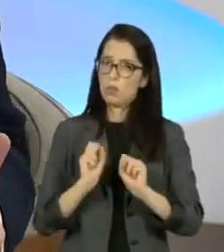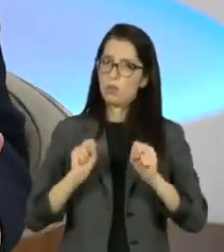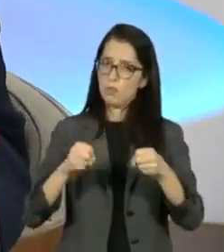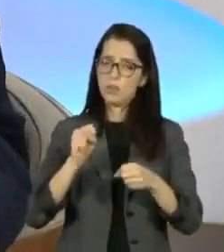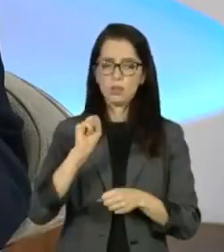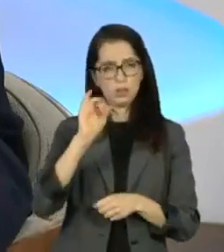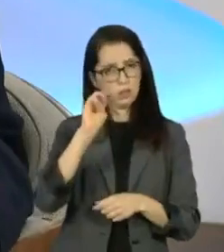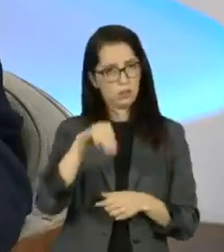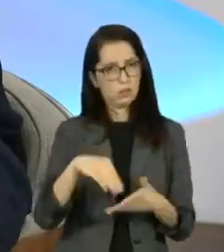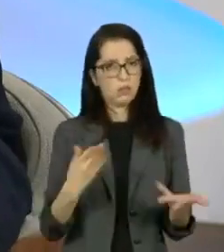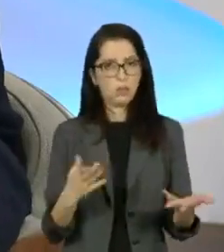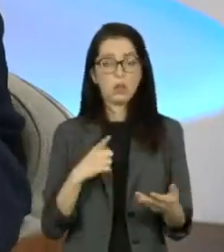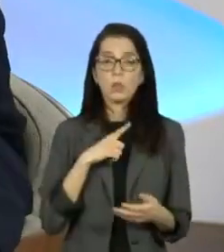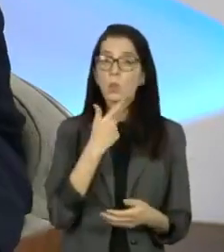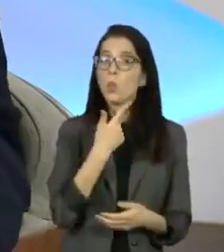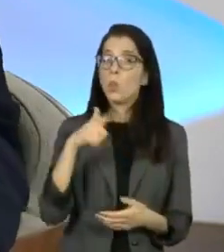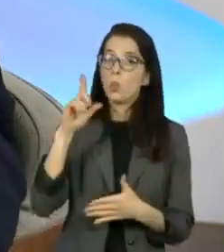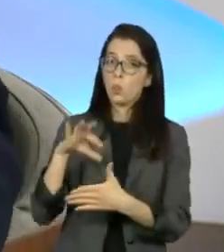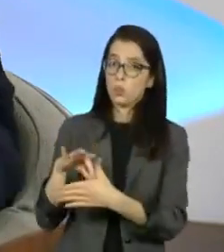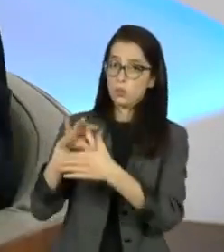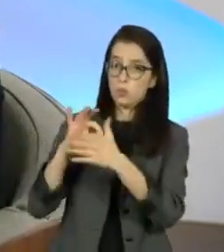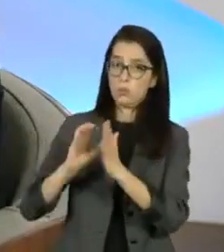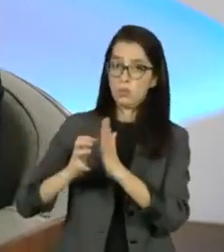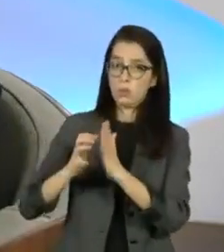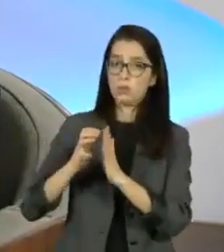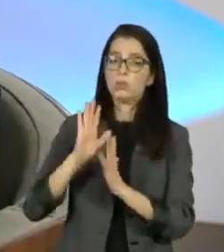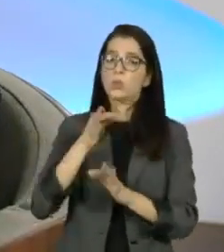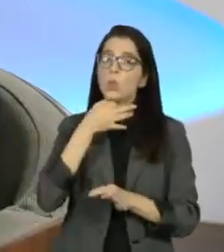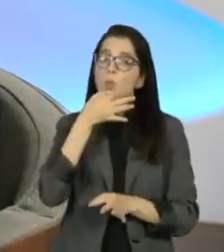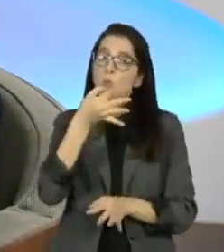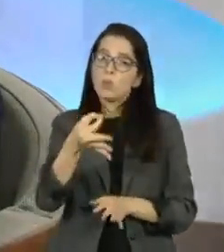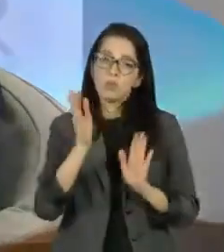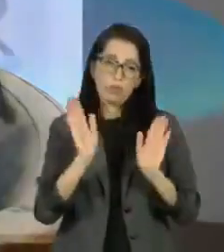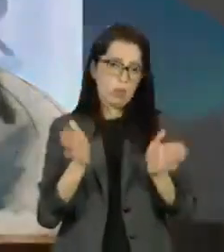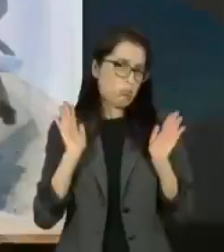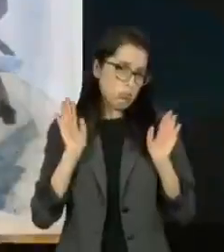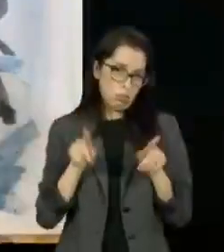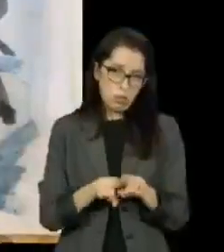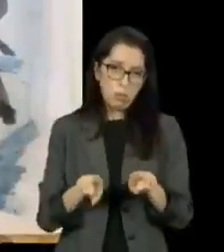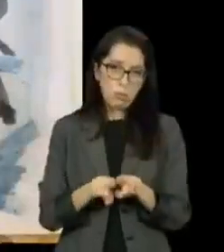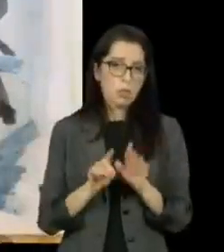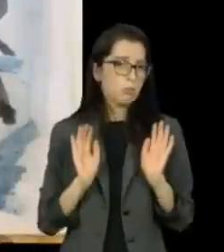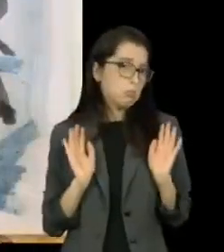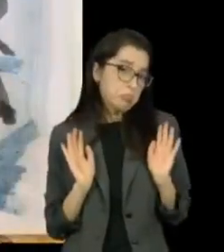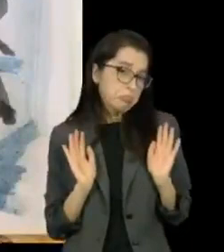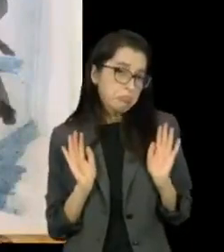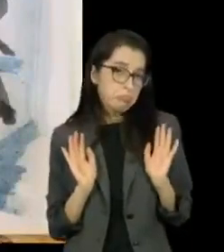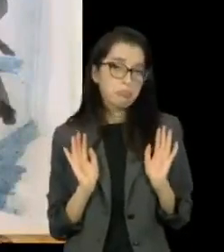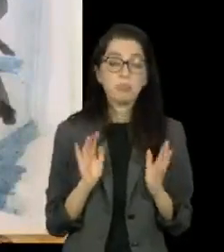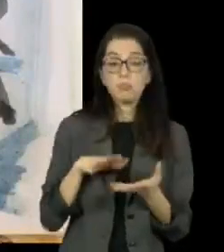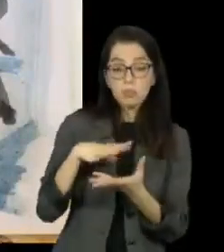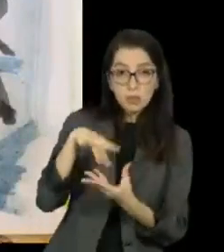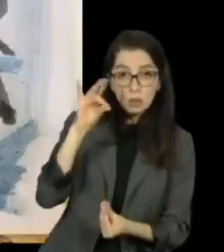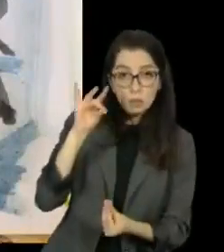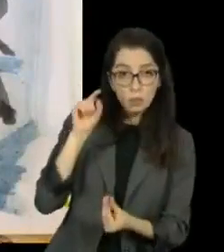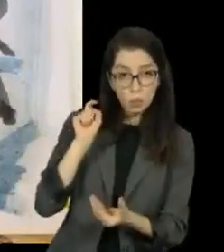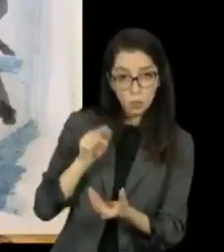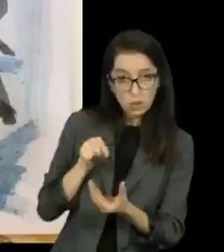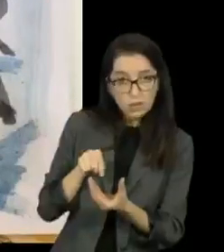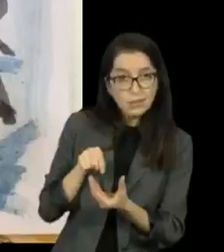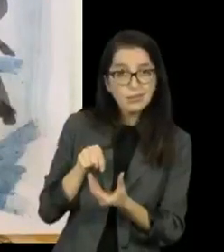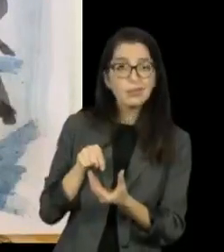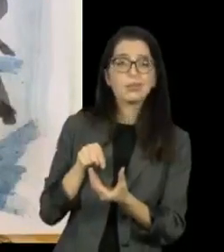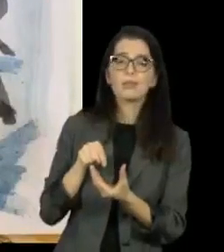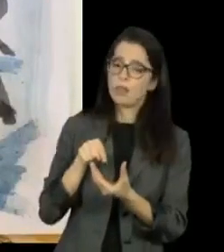líderes partidários fizeram. Por quê? Porque nós temos que garantir que a nossa democracia permaneça. Nós